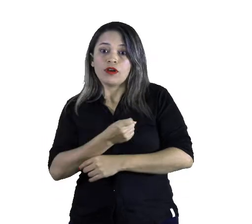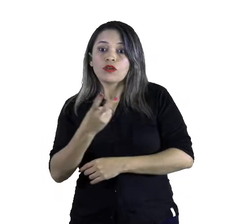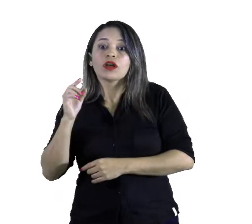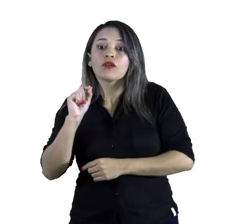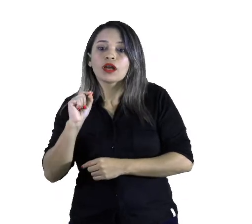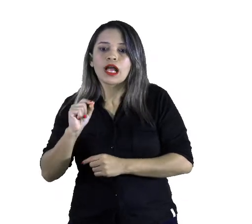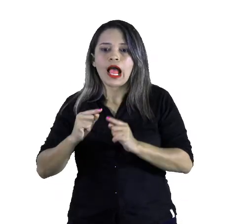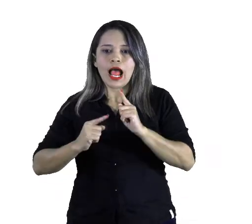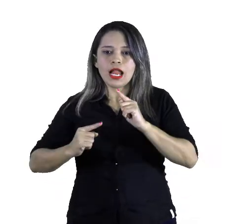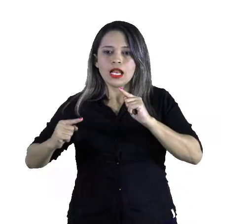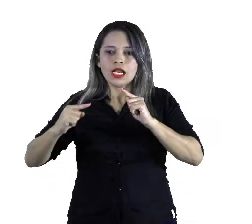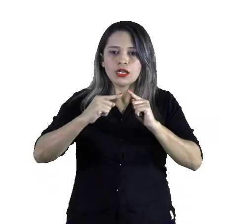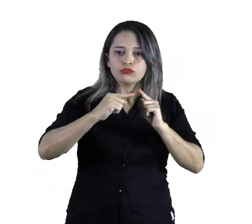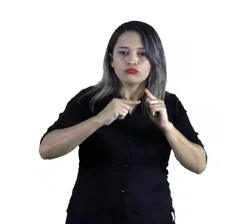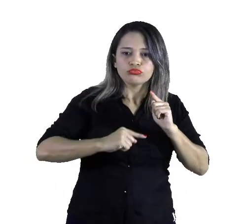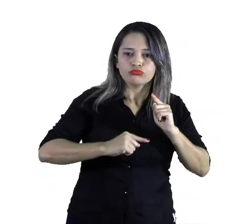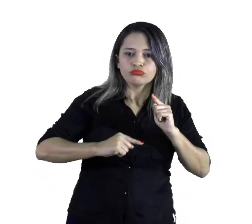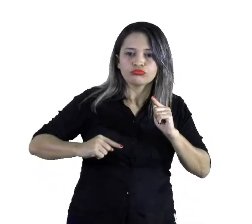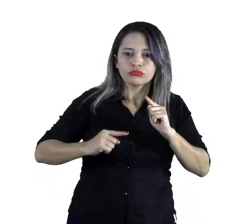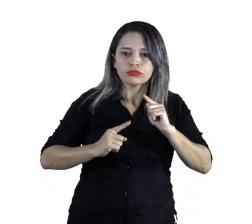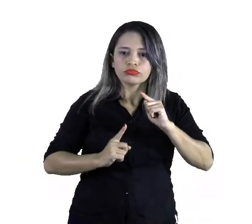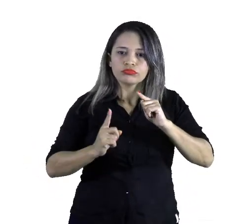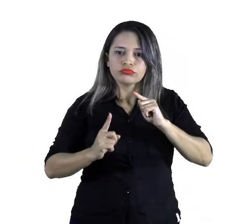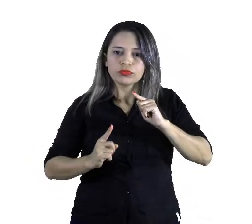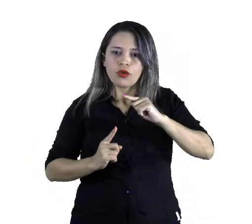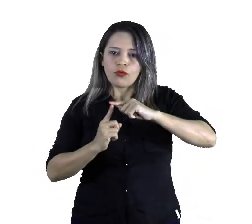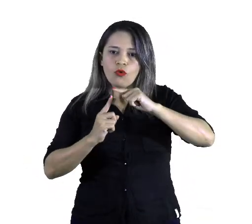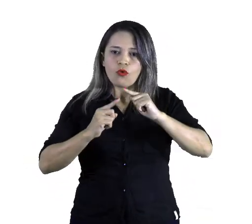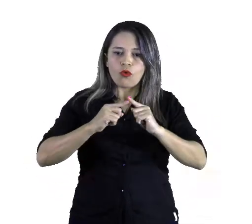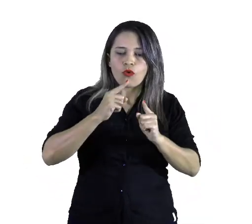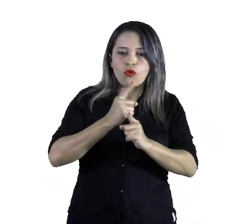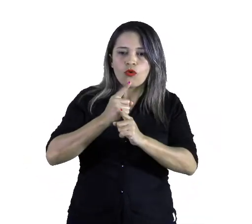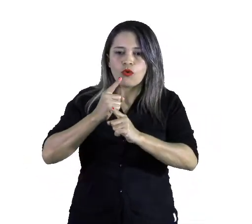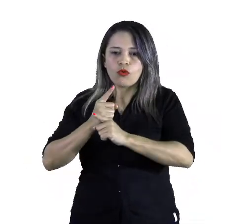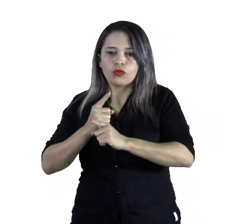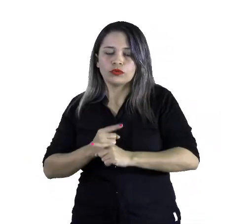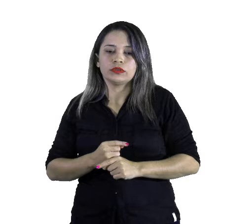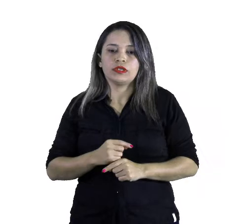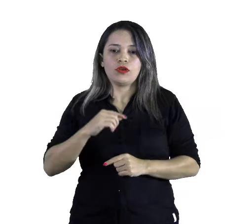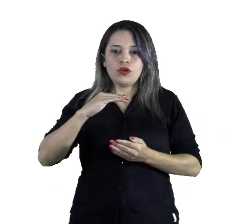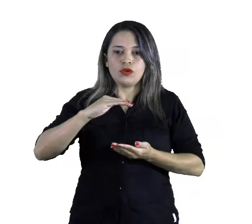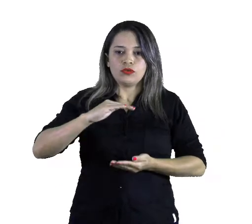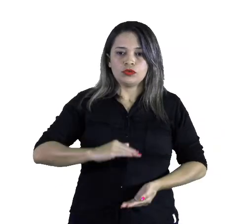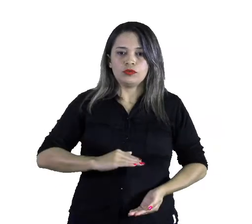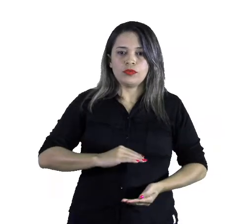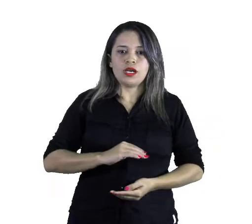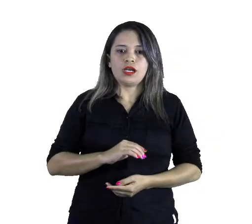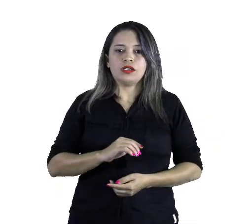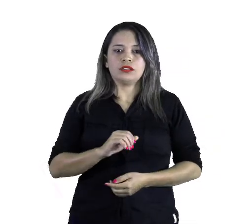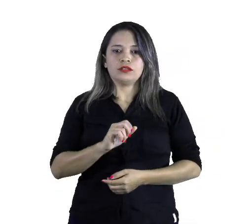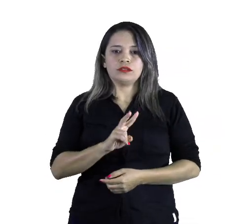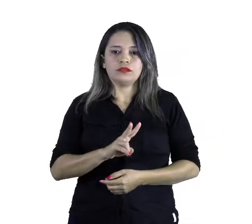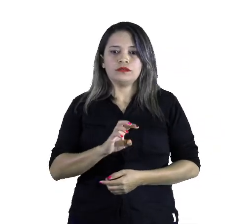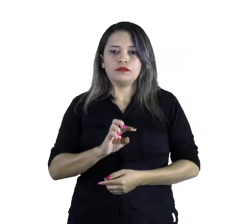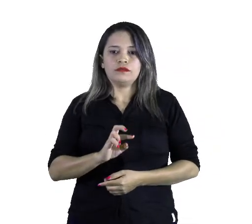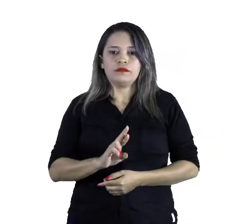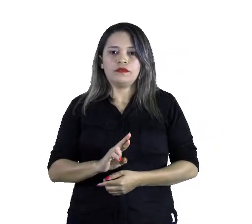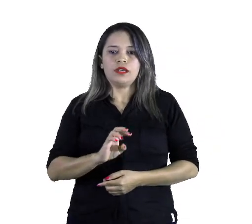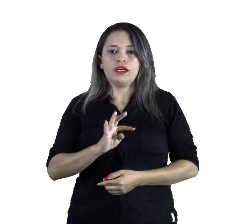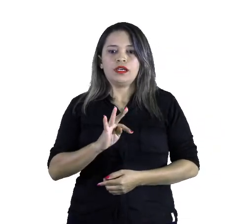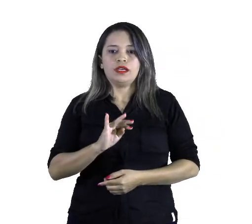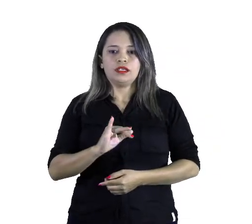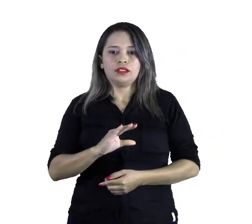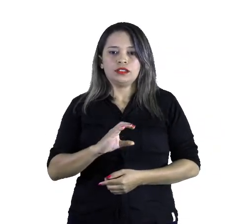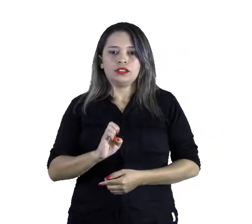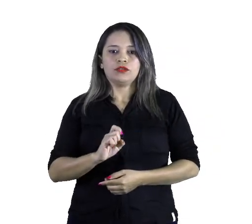As linhazinhas. Olha o de baixo, são os vértices. Ele está com um pontinho rosa, exatamente no encontro